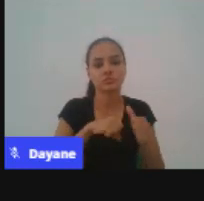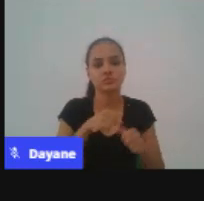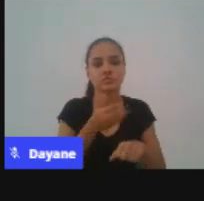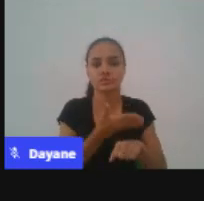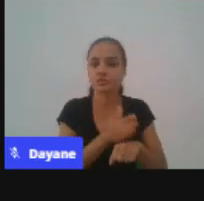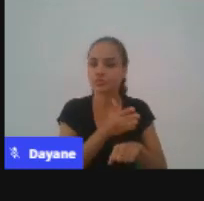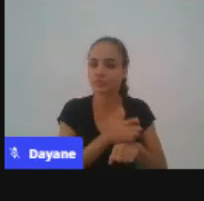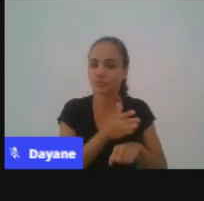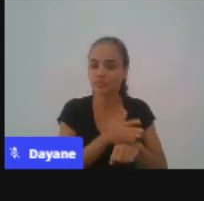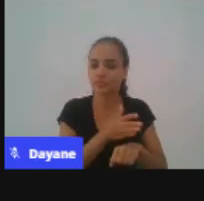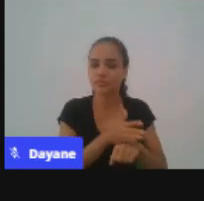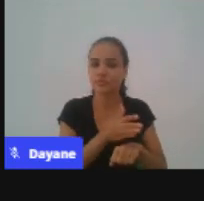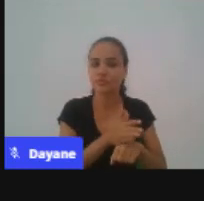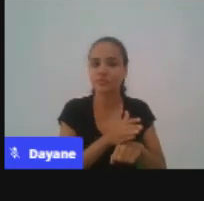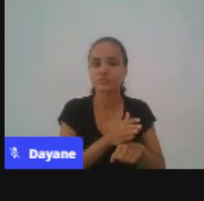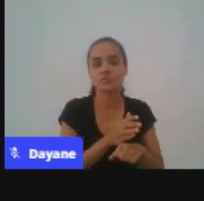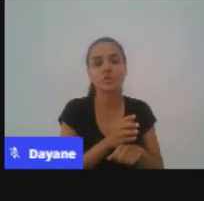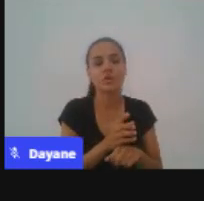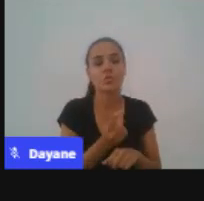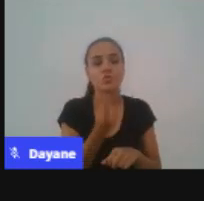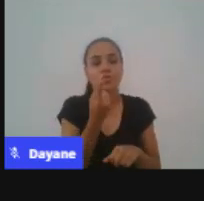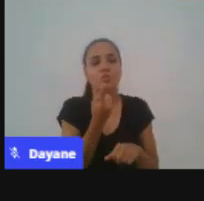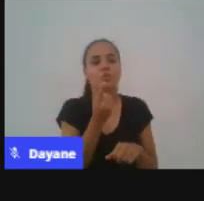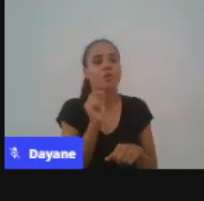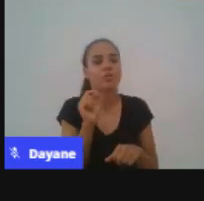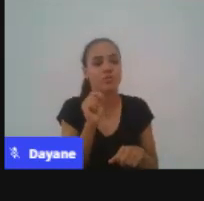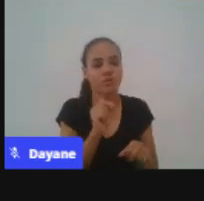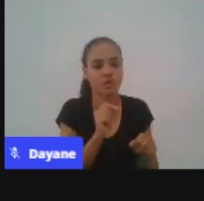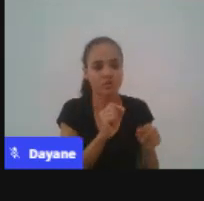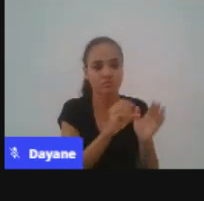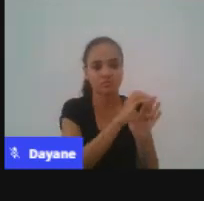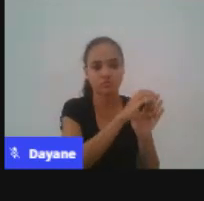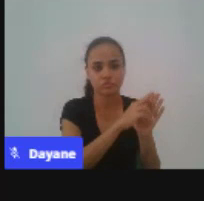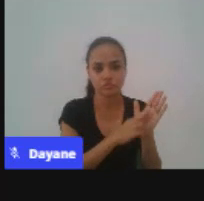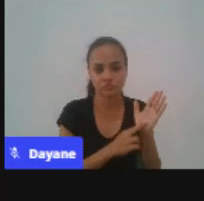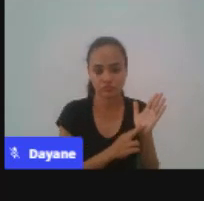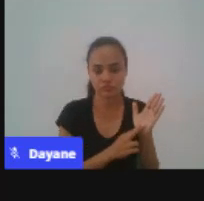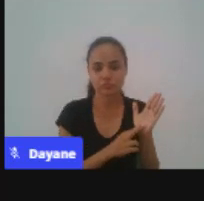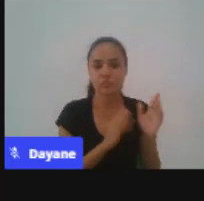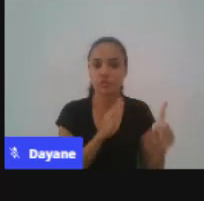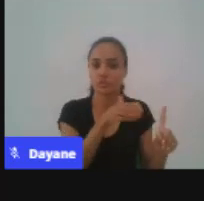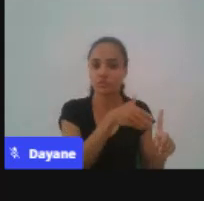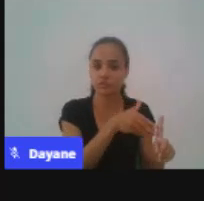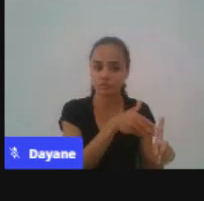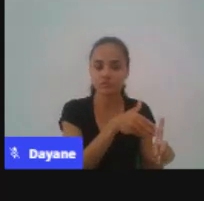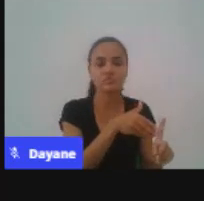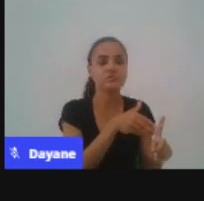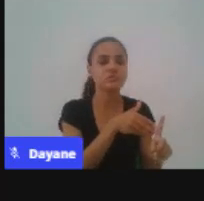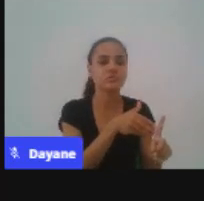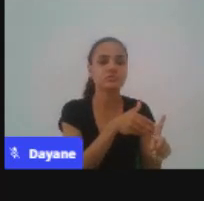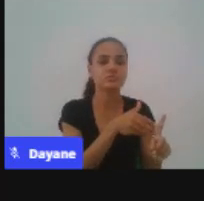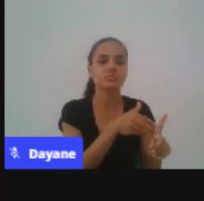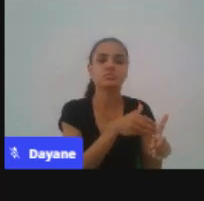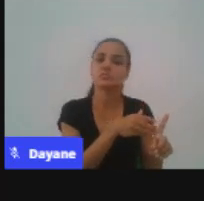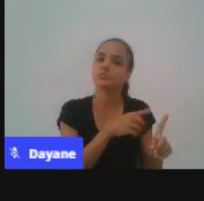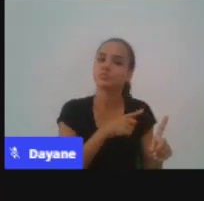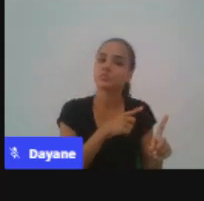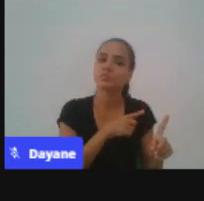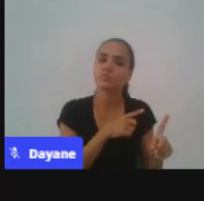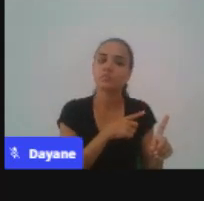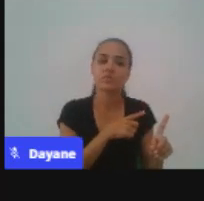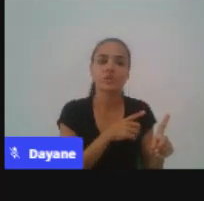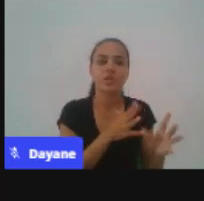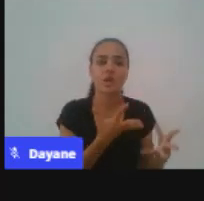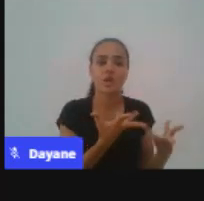do referencial curricular circunstancial. Nessa construção do referencial curricular, houve uma diminuição das habilidades que nós temos